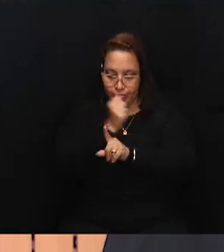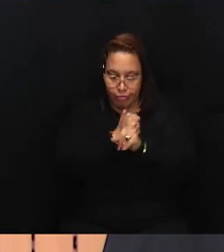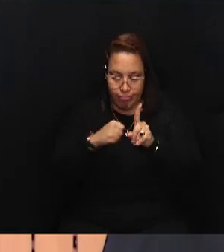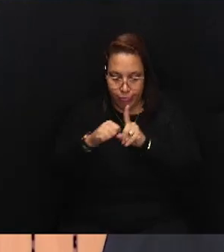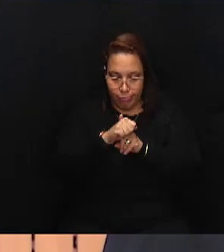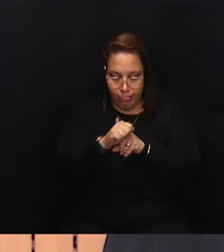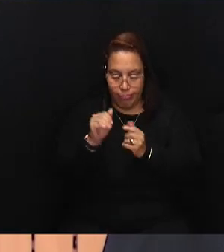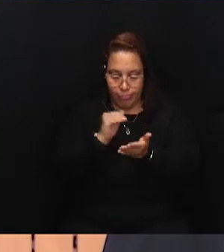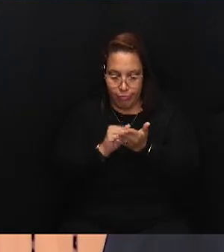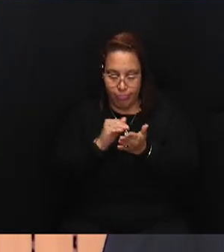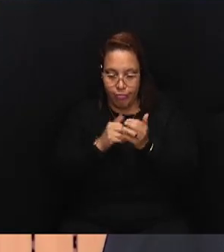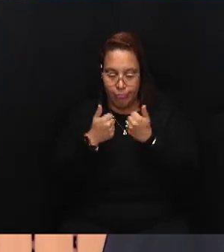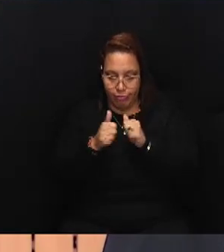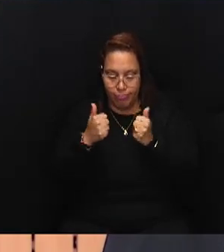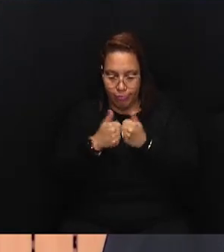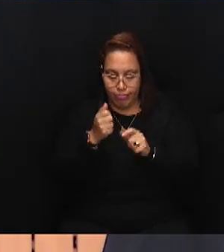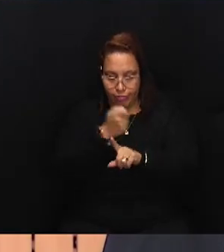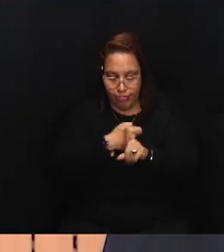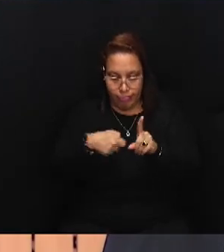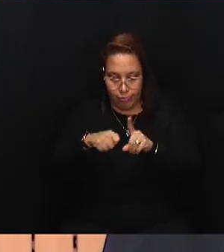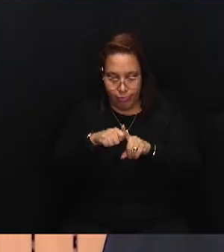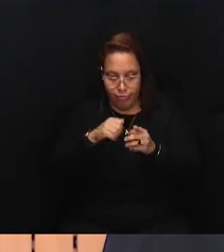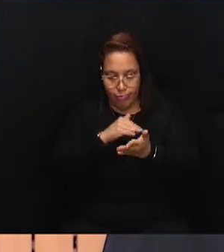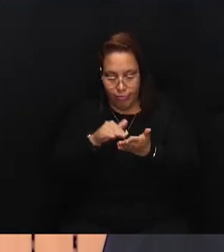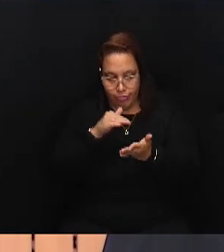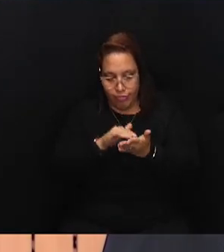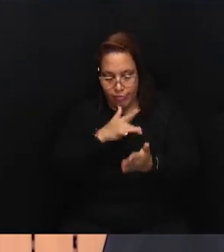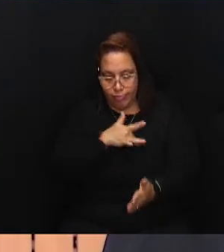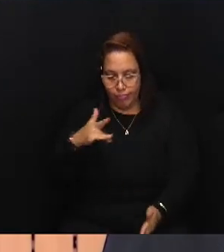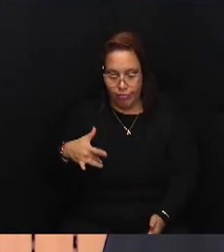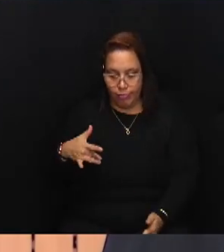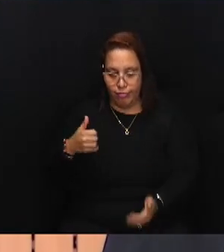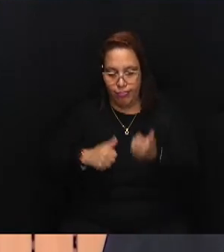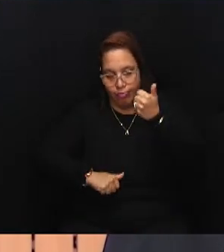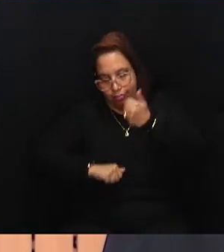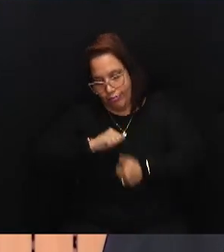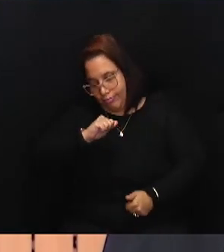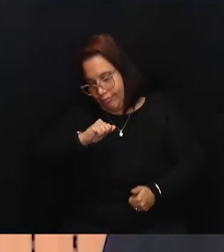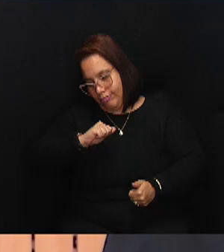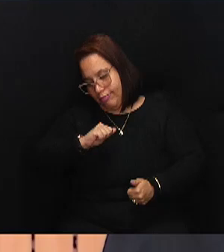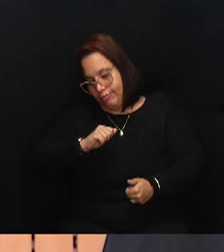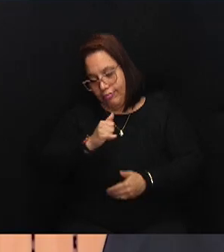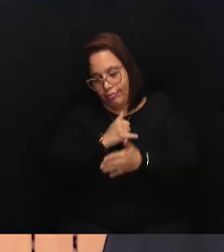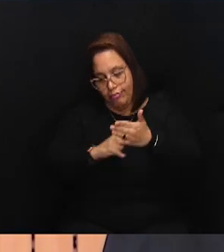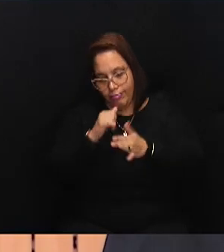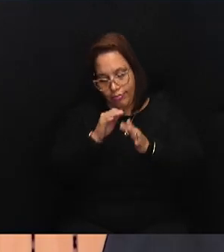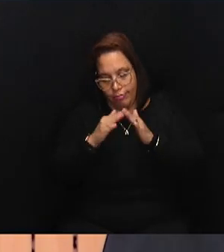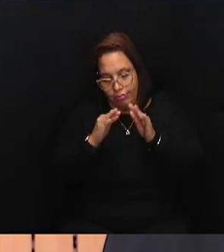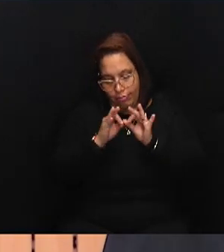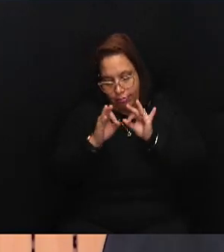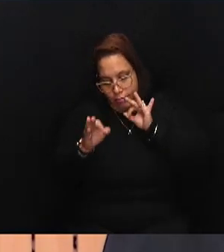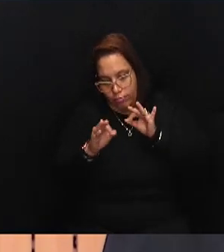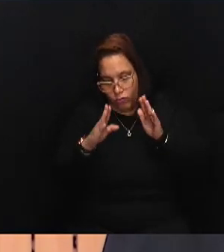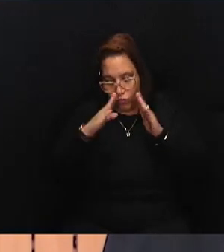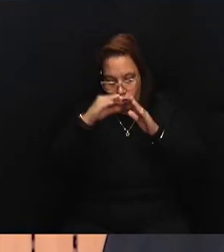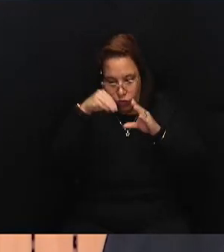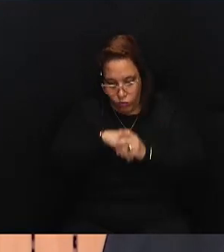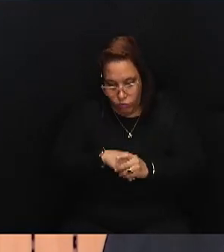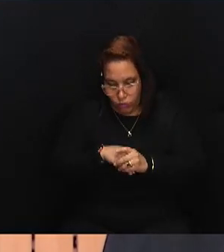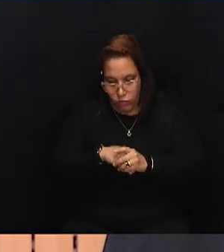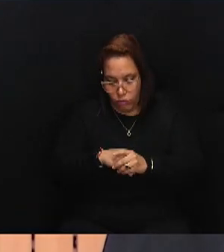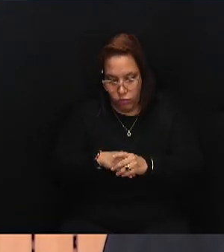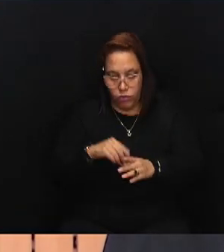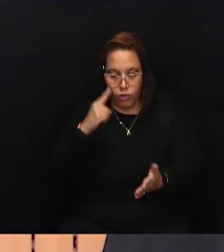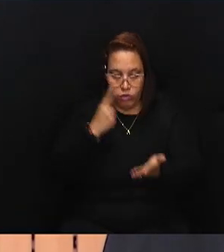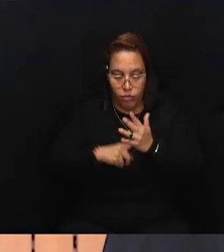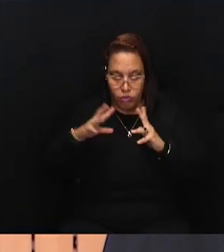é a Secretaria de Transporte, é a Secretaria de Saúde, de Esporte, as instituições de longa permanência, é um dever de